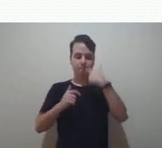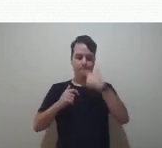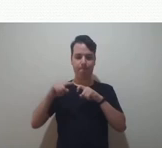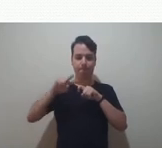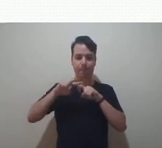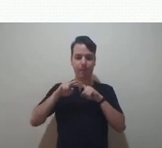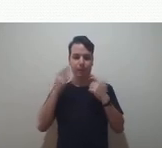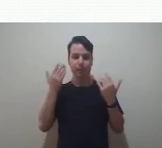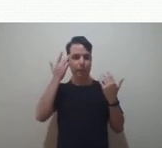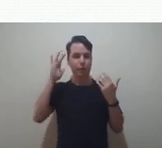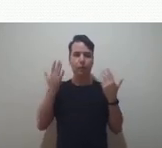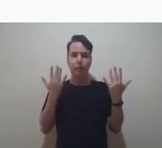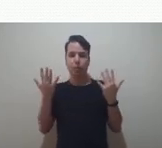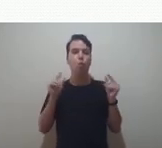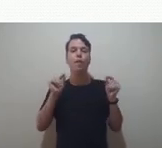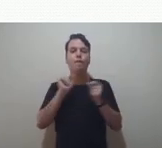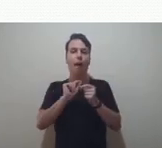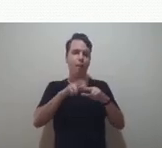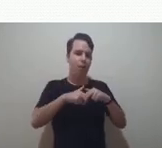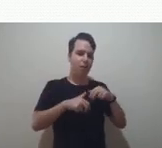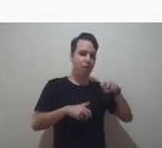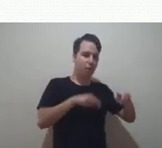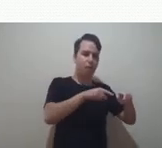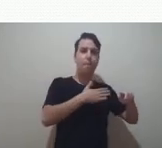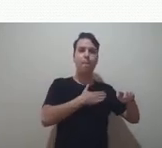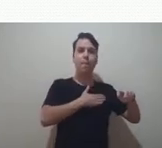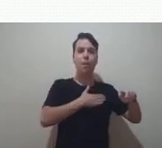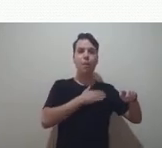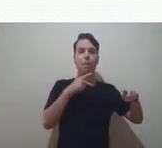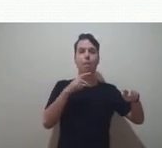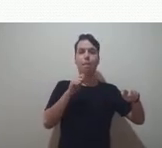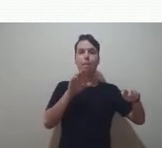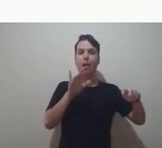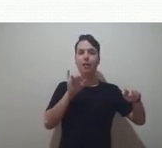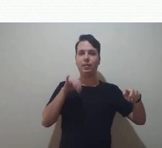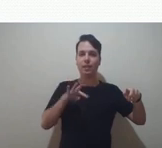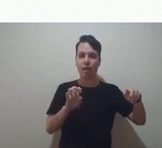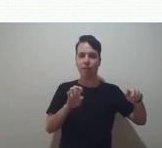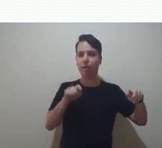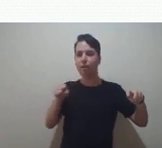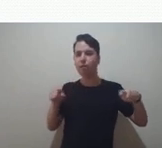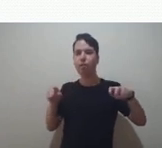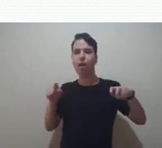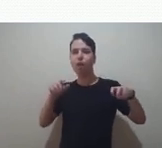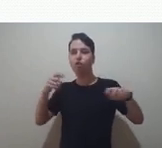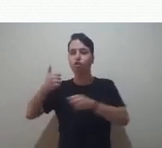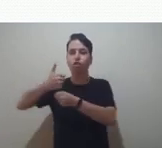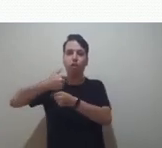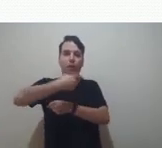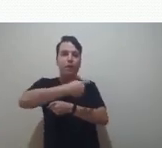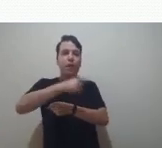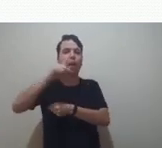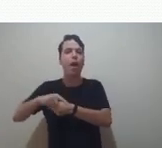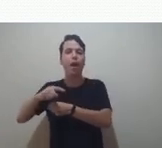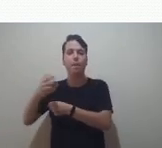um conflito de interesses entre o cliente e o paciente, né? O veterinário ele fica muito